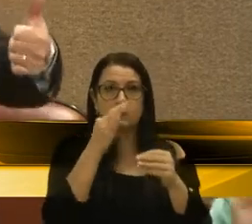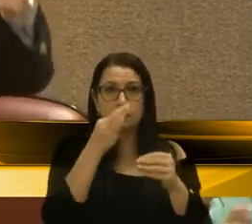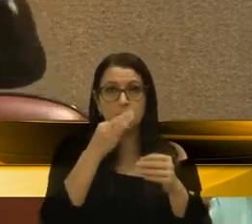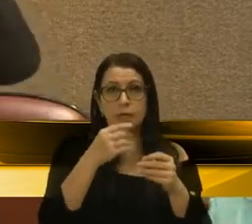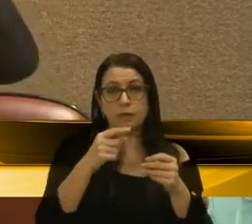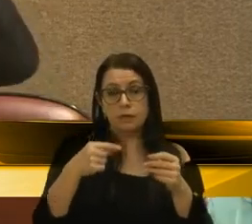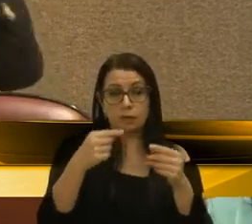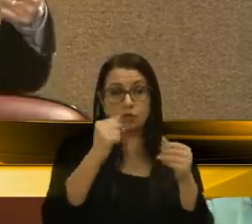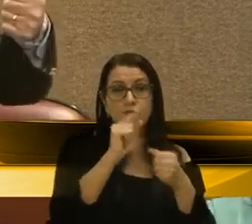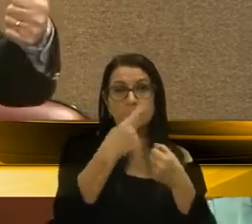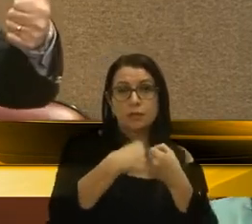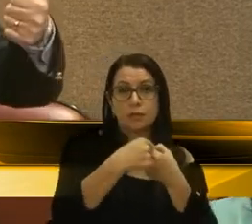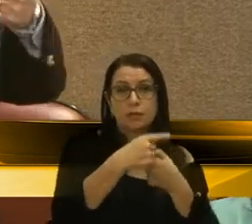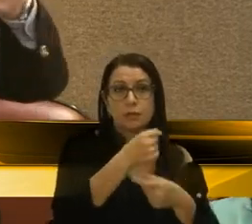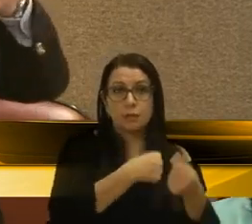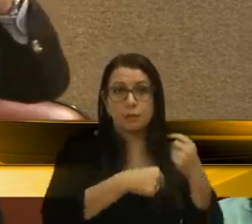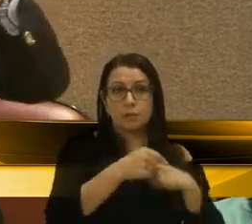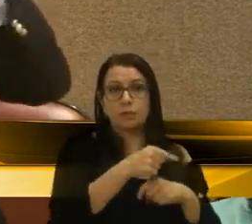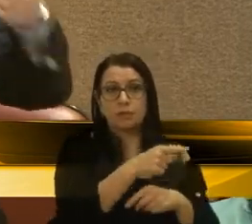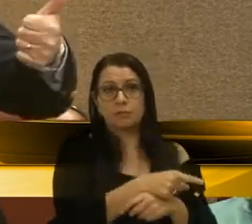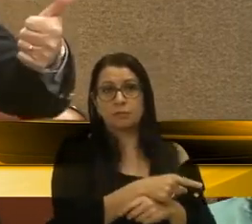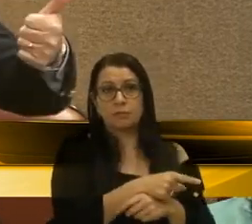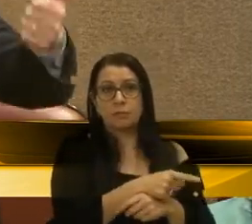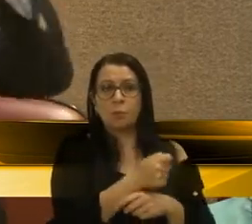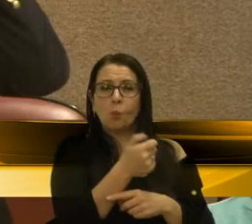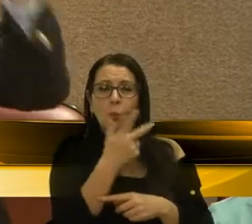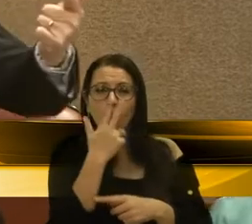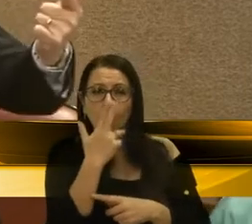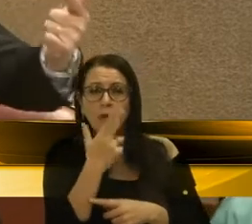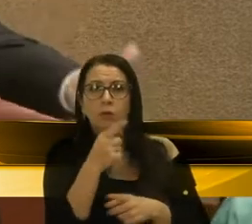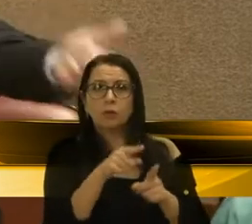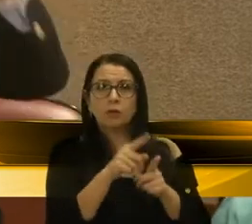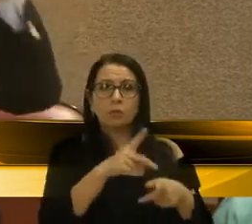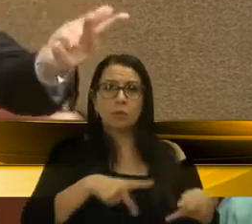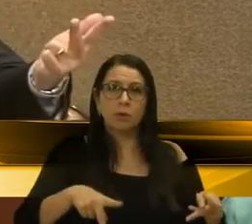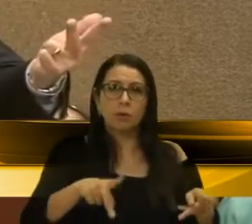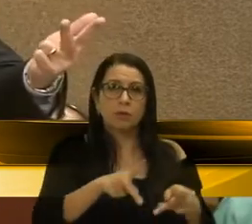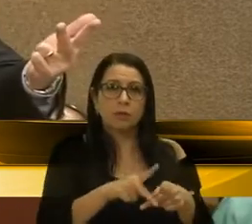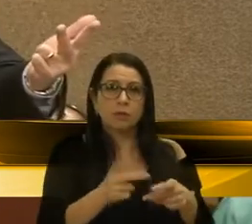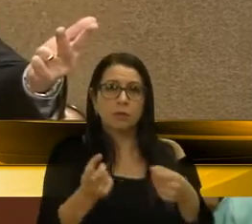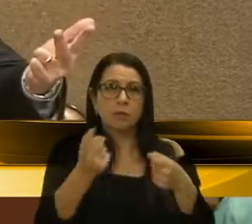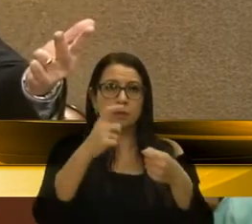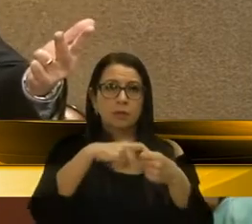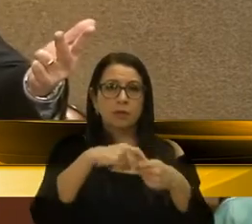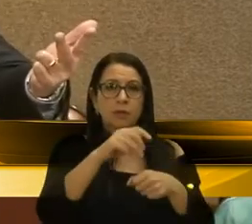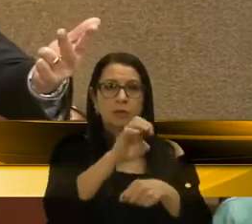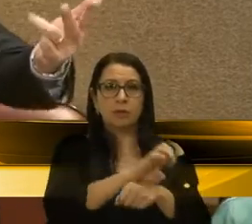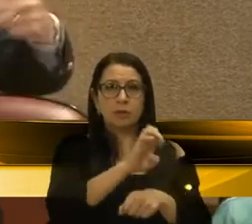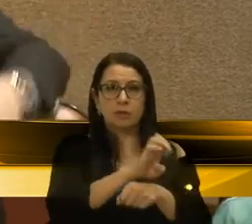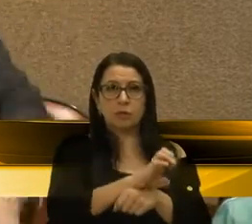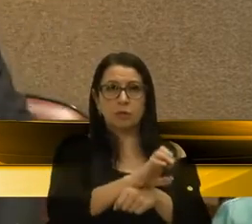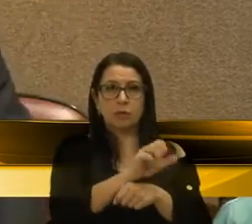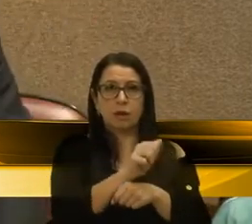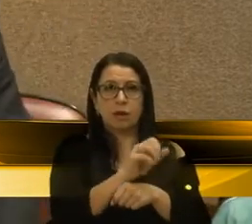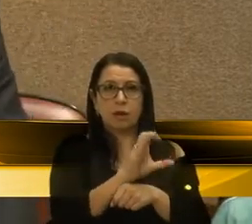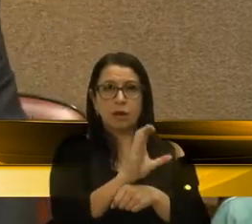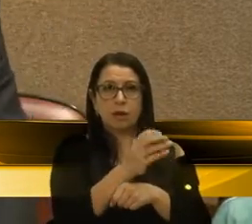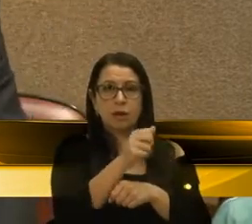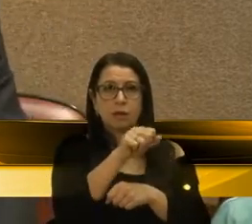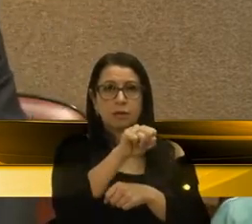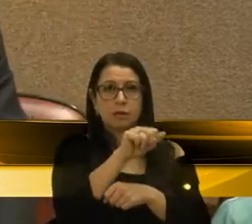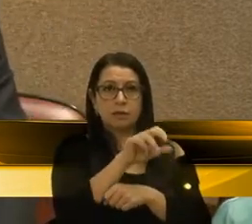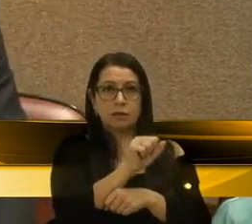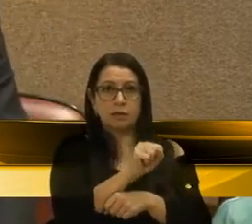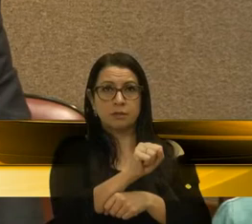que tem uma economia parecida com a nossa, uma população, capital do estado do Arkansas, e ele foi com o dinheiro